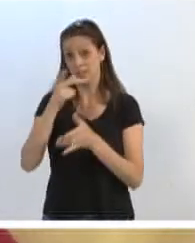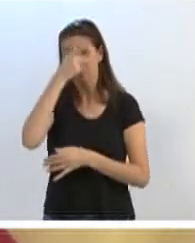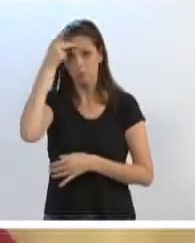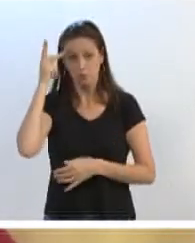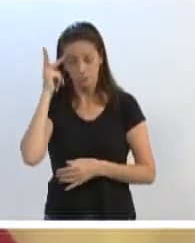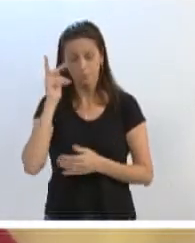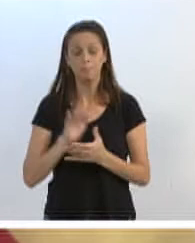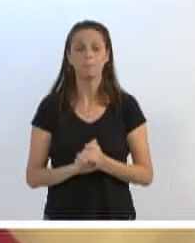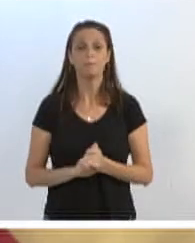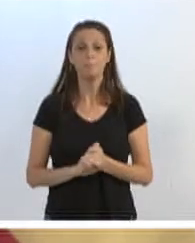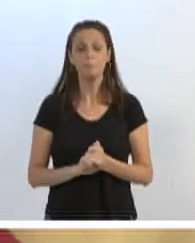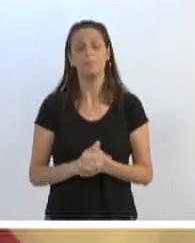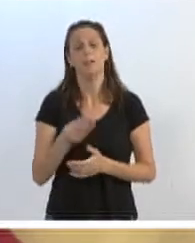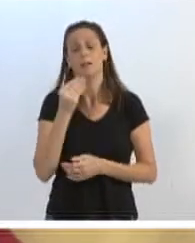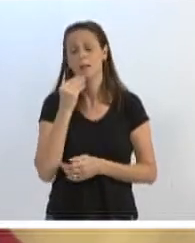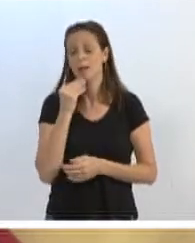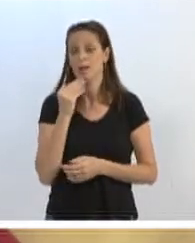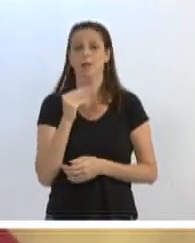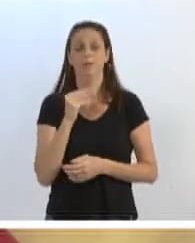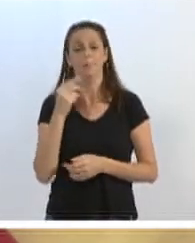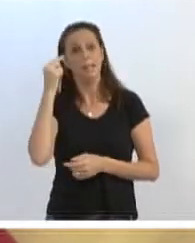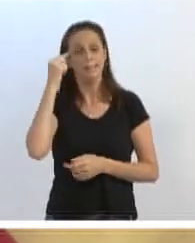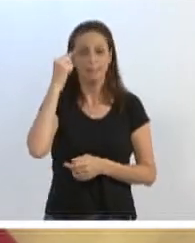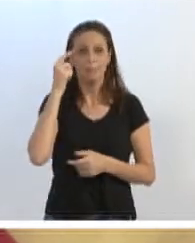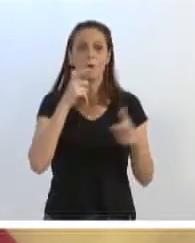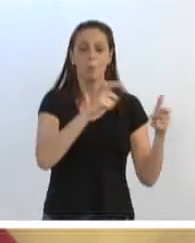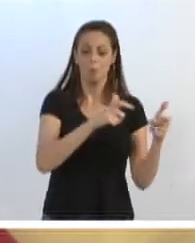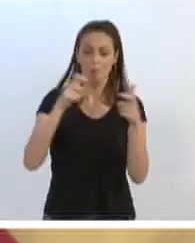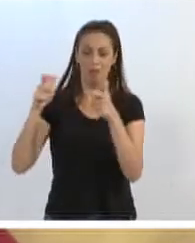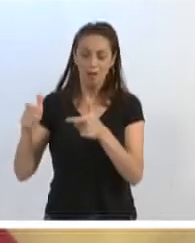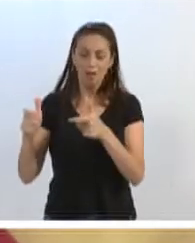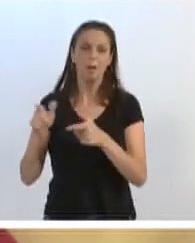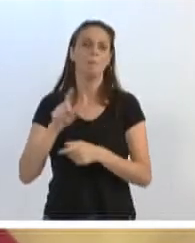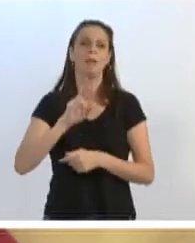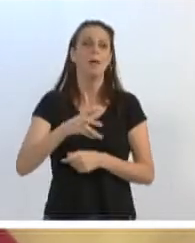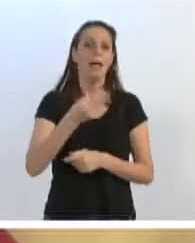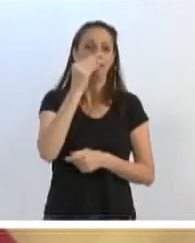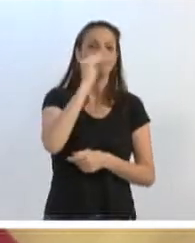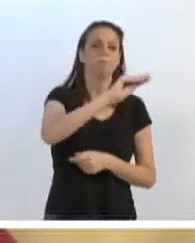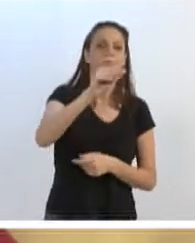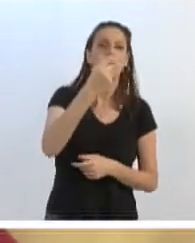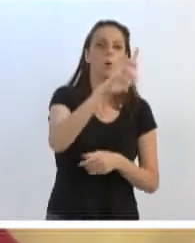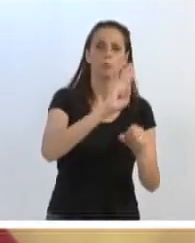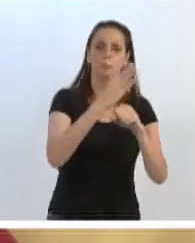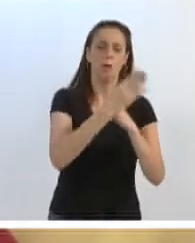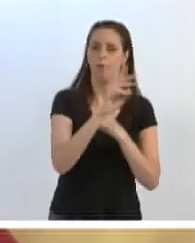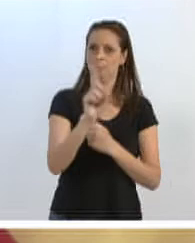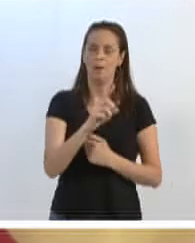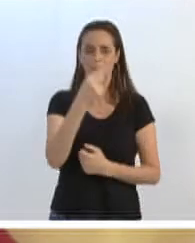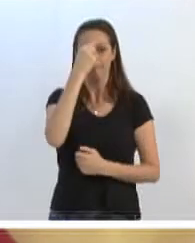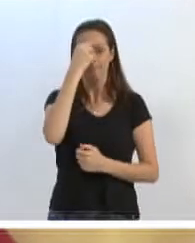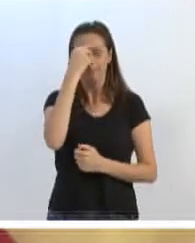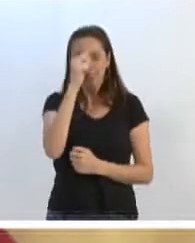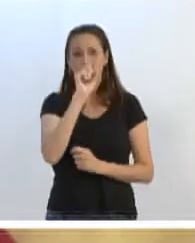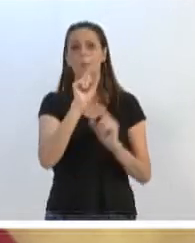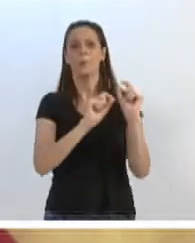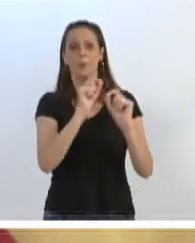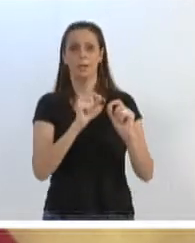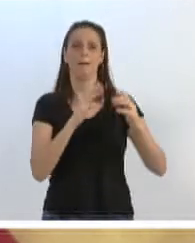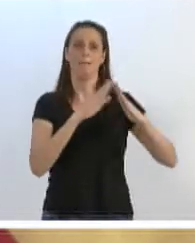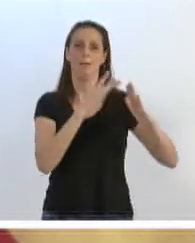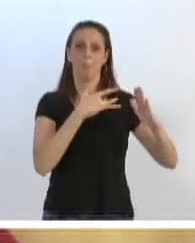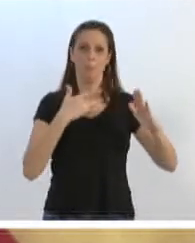desmerecer nenhuma região mas considerando o volume populacional ea estrutura que os ambulatórios já têm hoje o ambulatório geral da velha